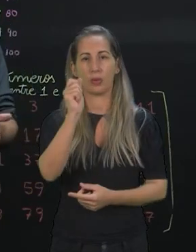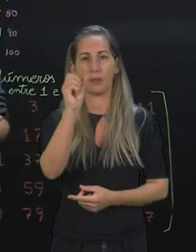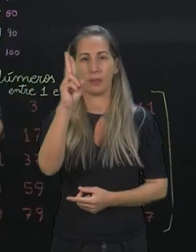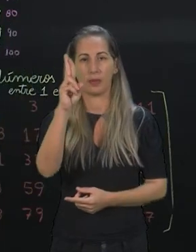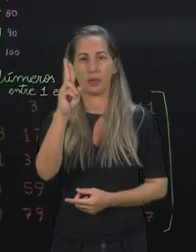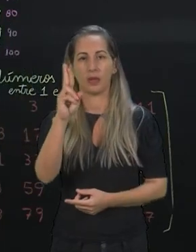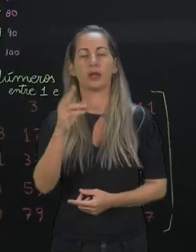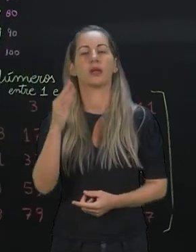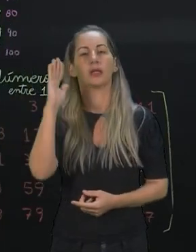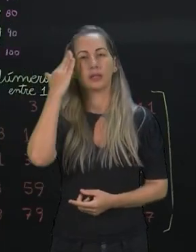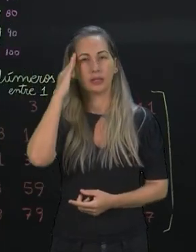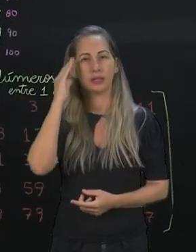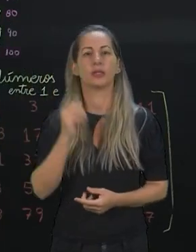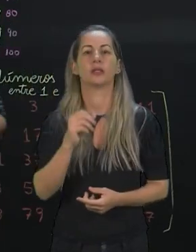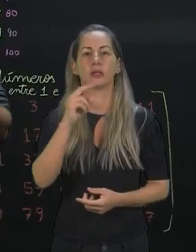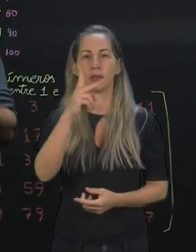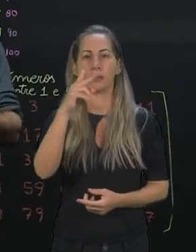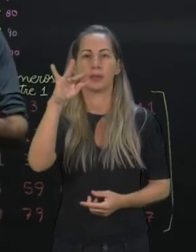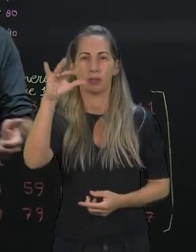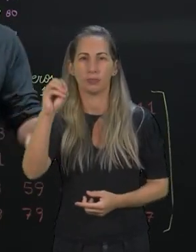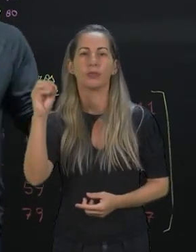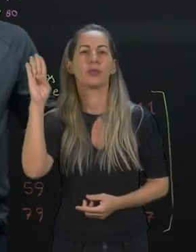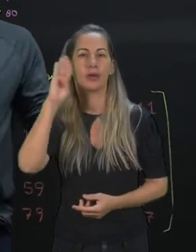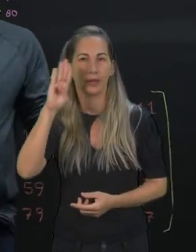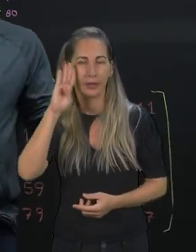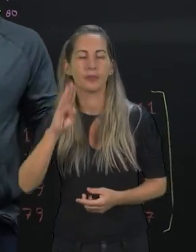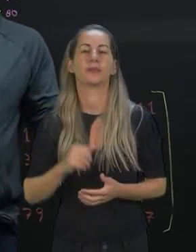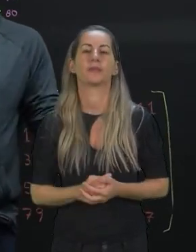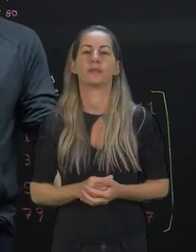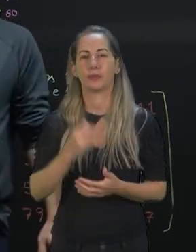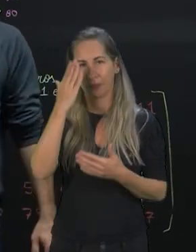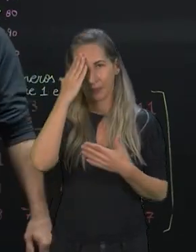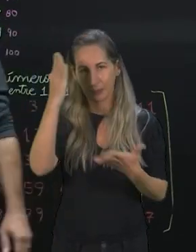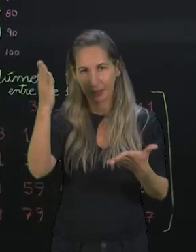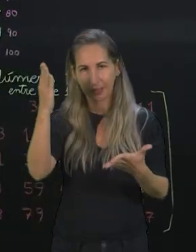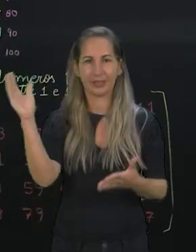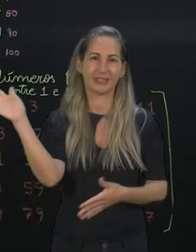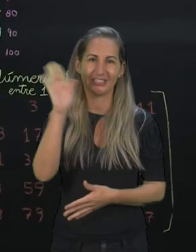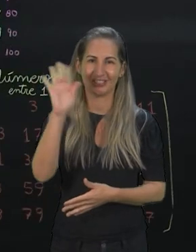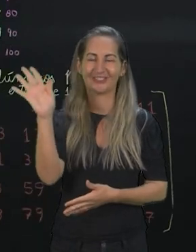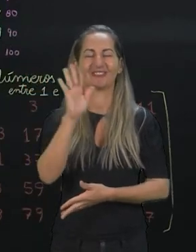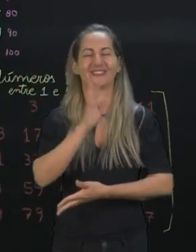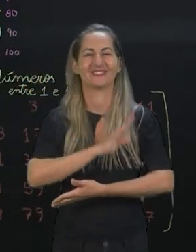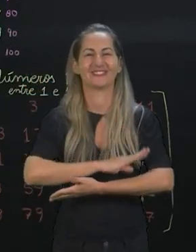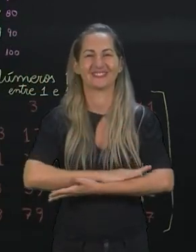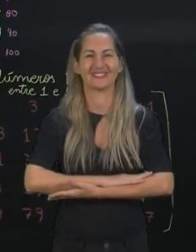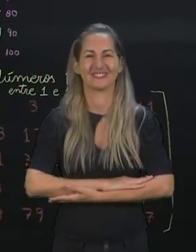é considerado também número primo. Legal? Então, muito obrigado e tchau.